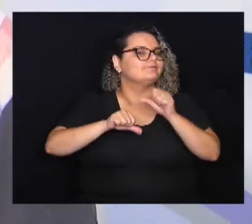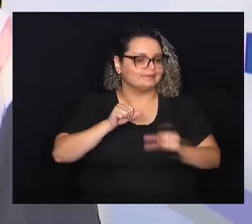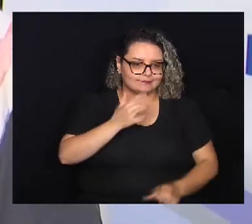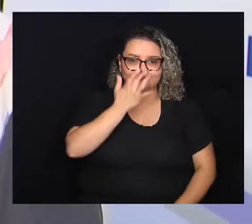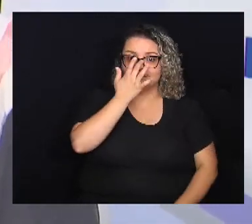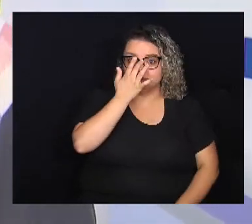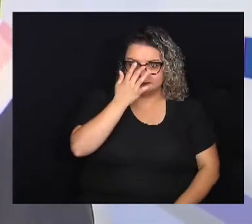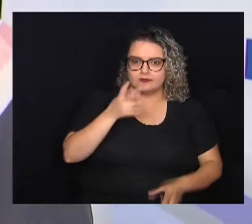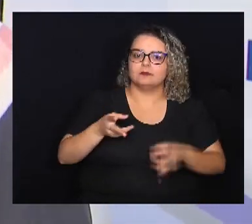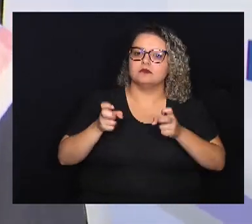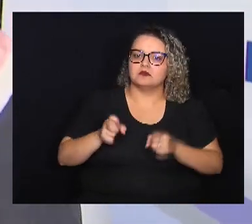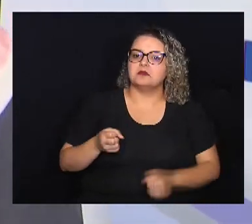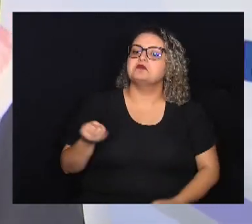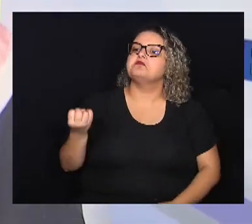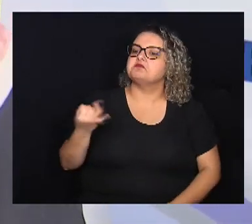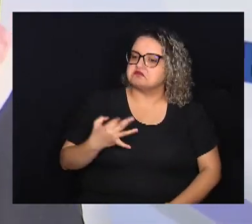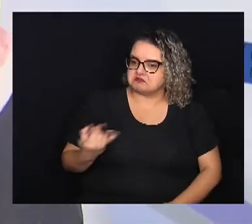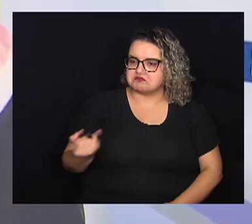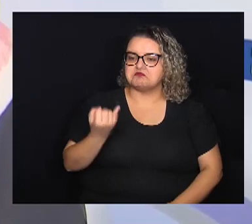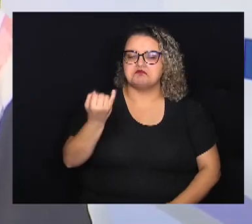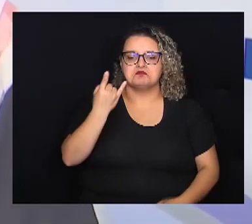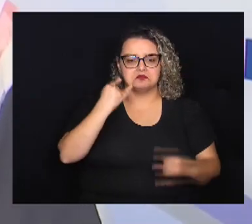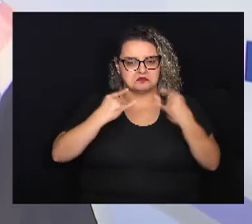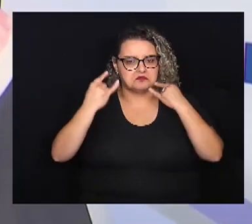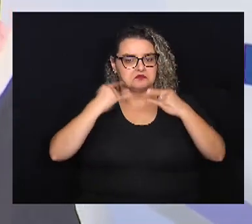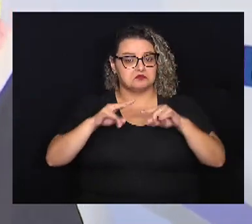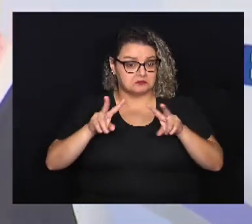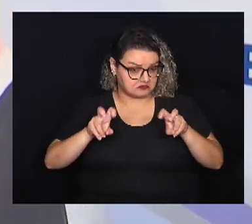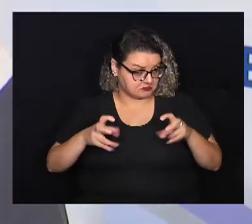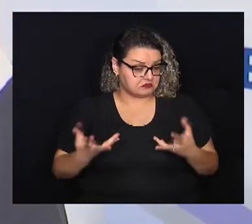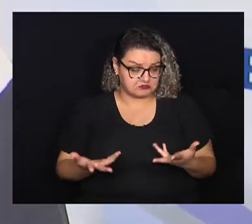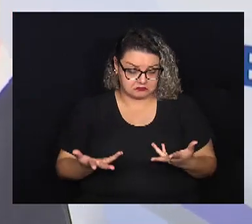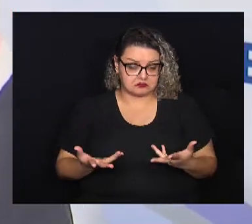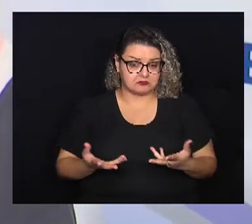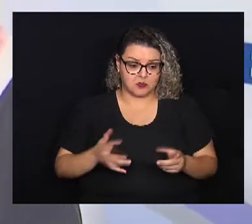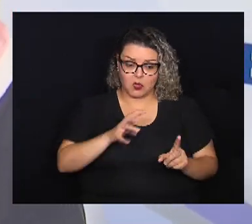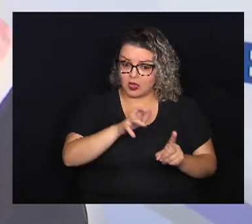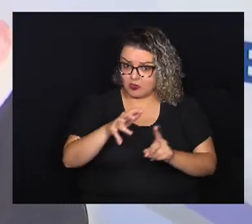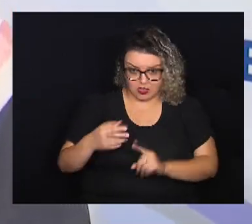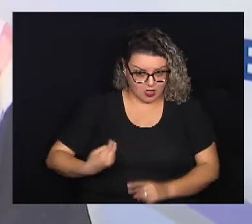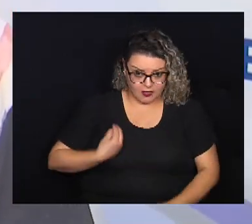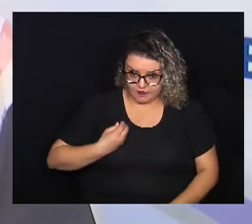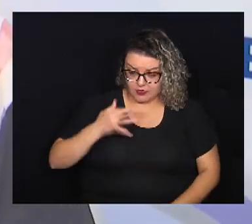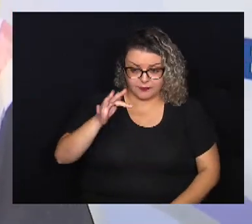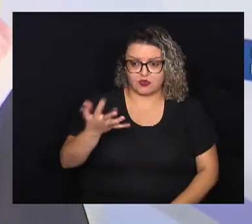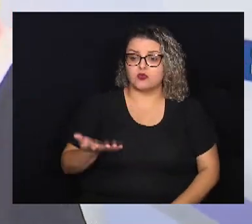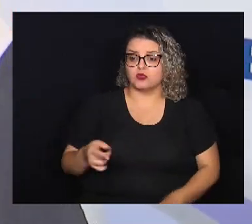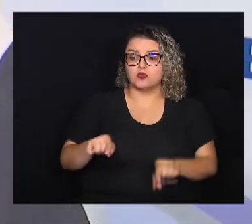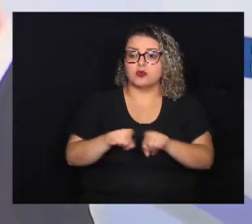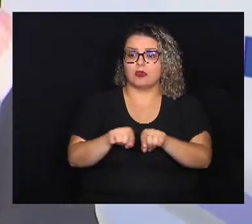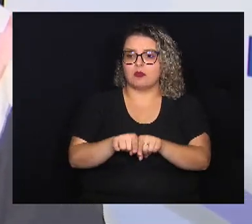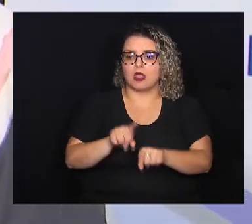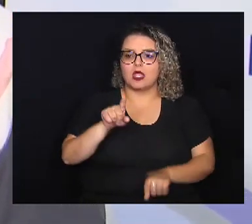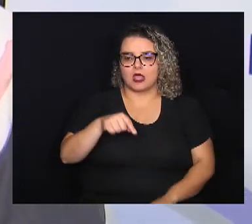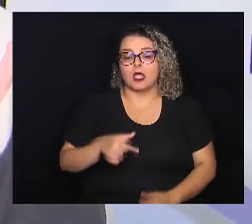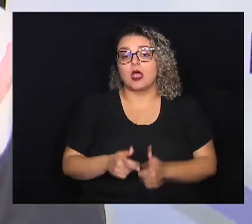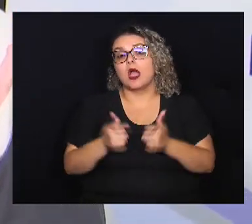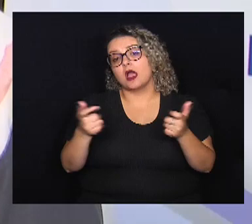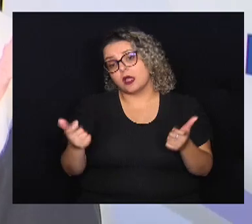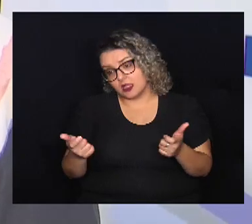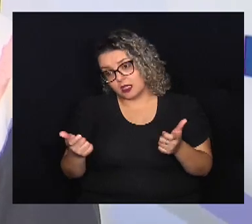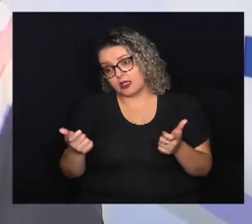percebem quão importante é se interessar por assuntos que afetam a vida deles Então acho que esse é o grande